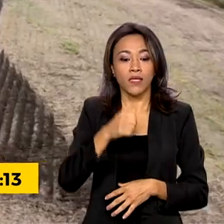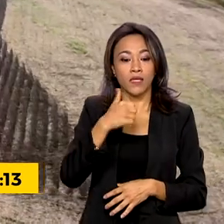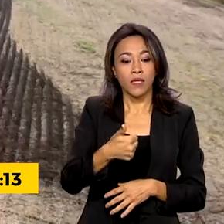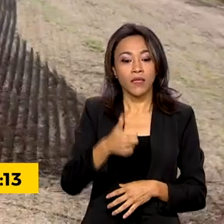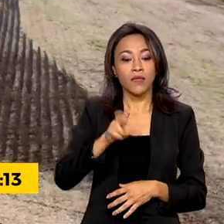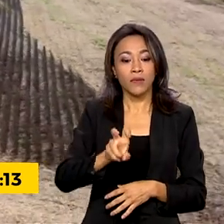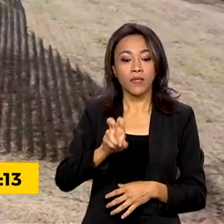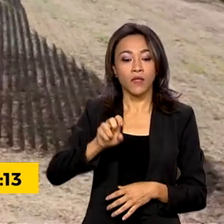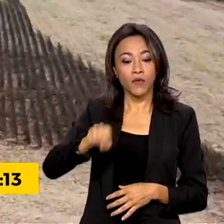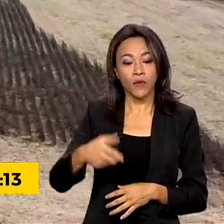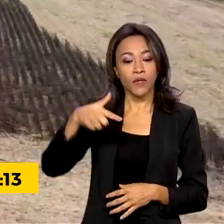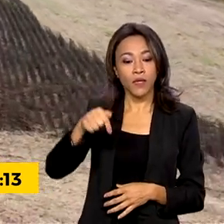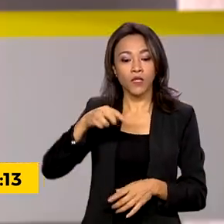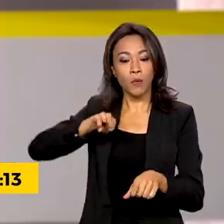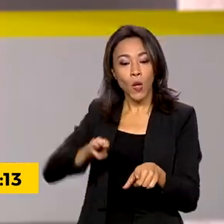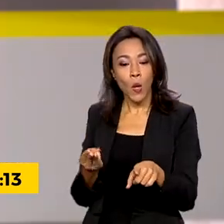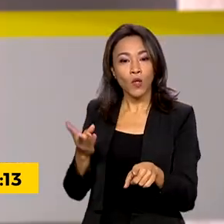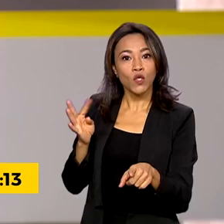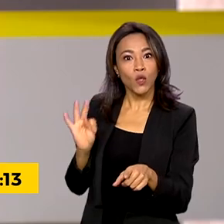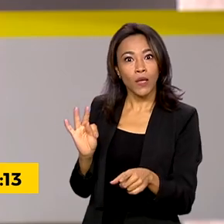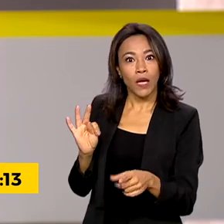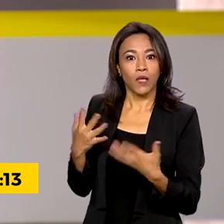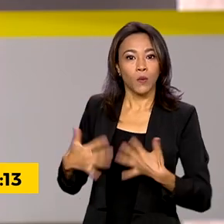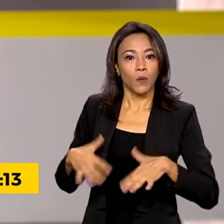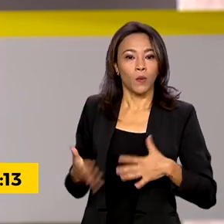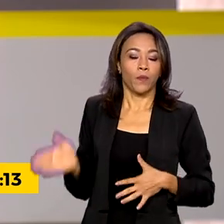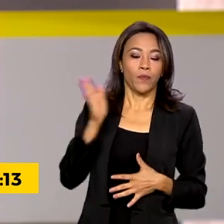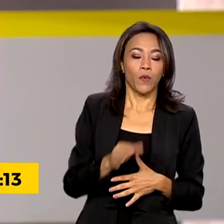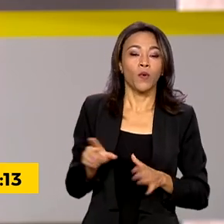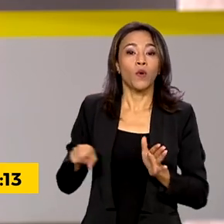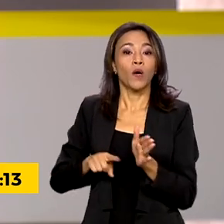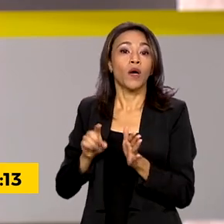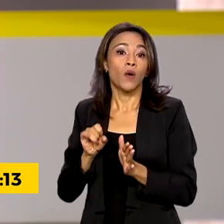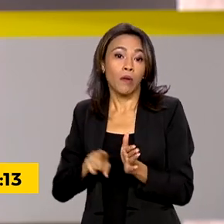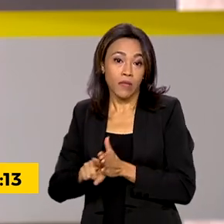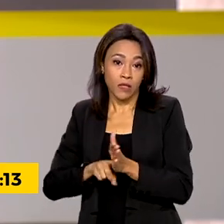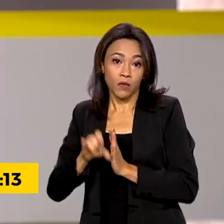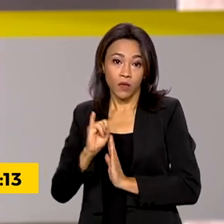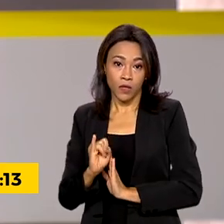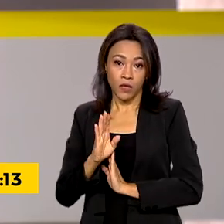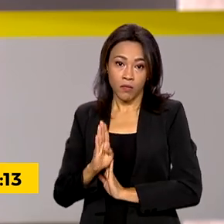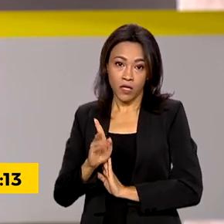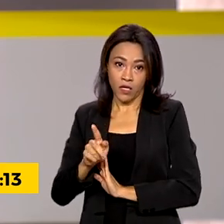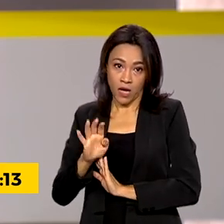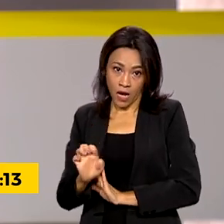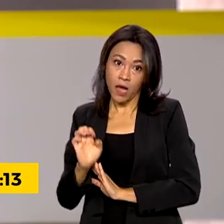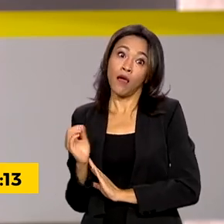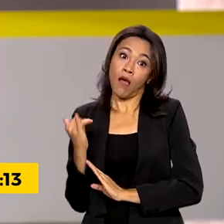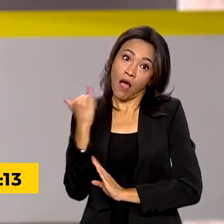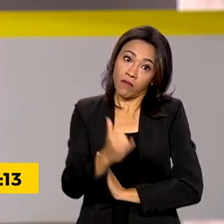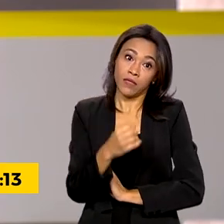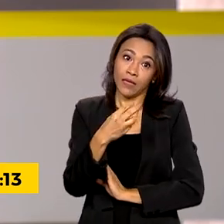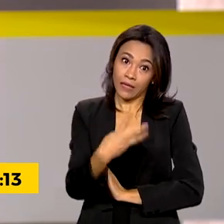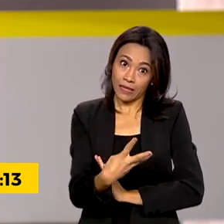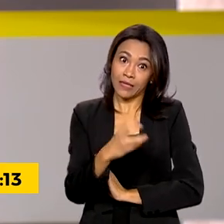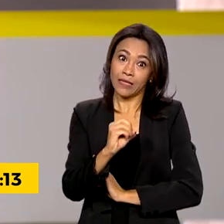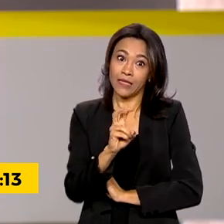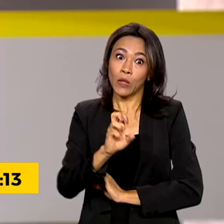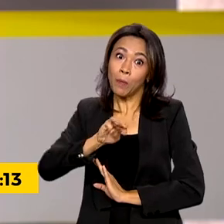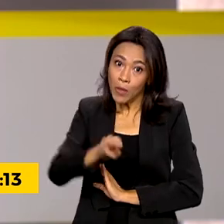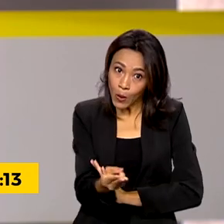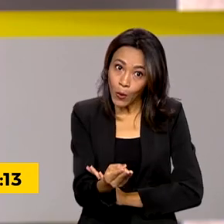155,7 milhões de toneladas já o IBGE prevê safra de 305 milhões de toneladas para este ano